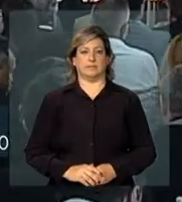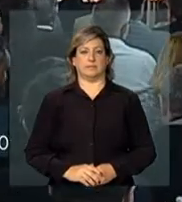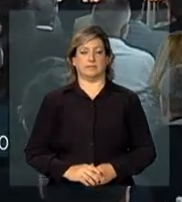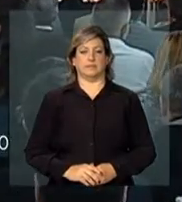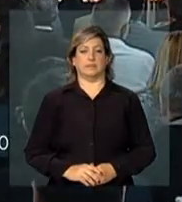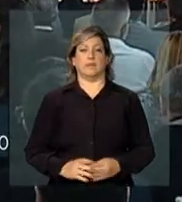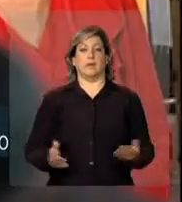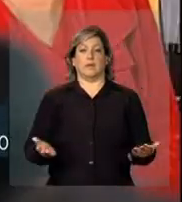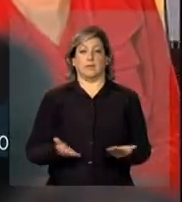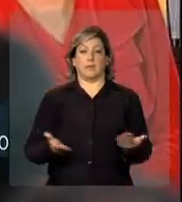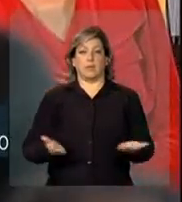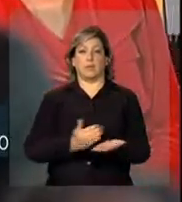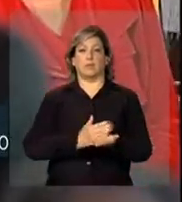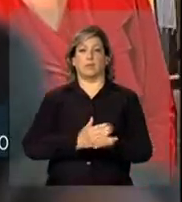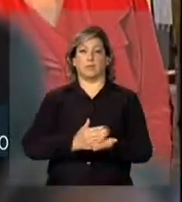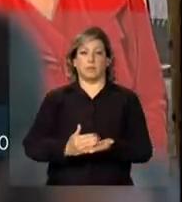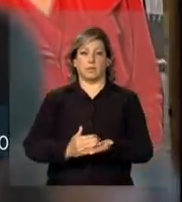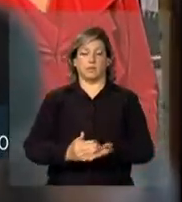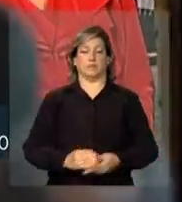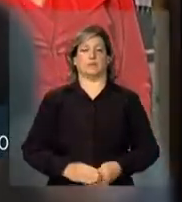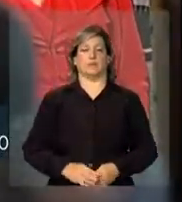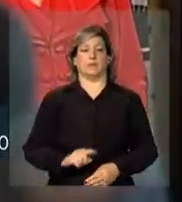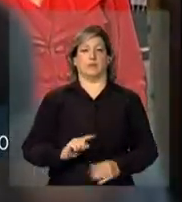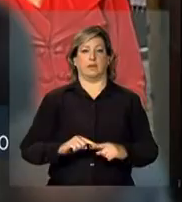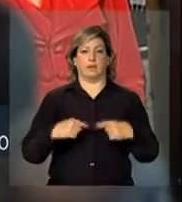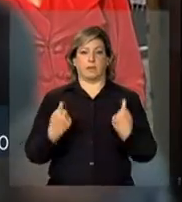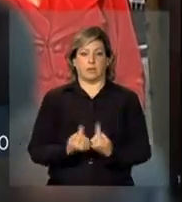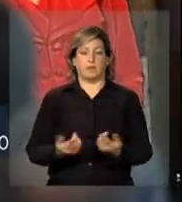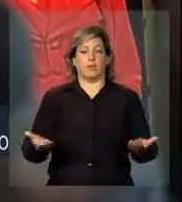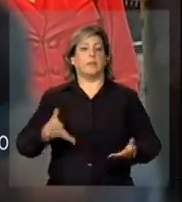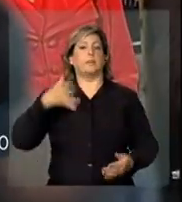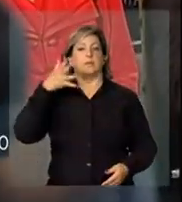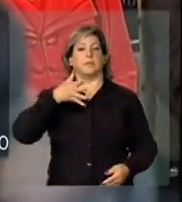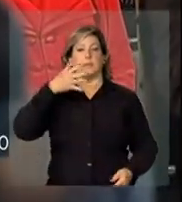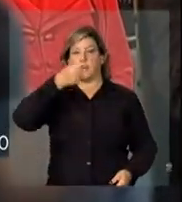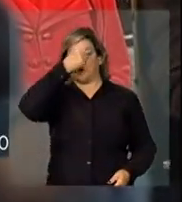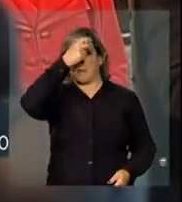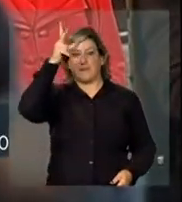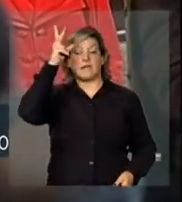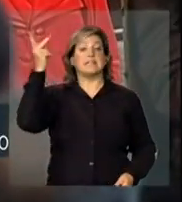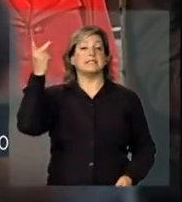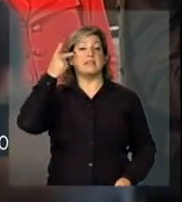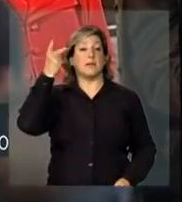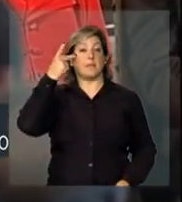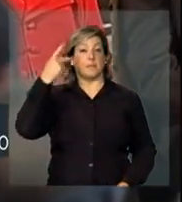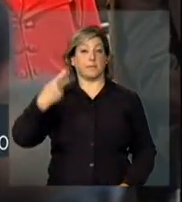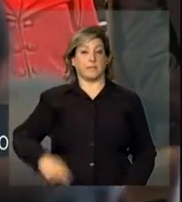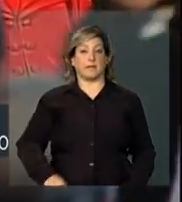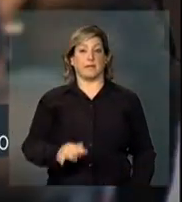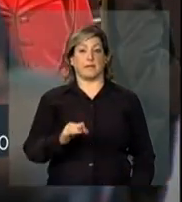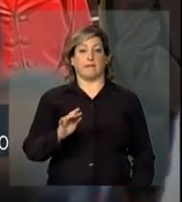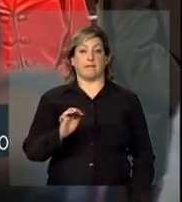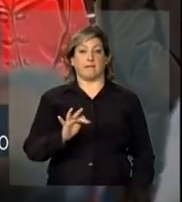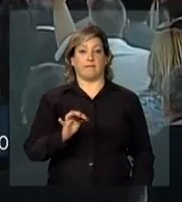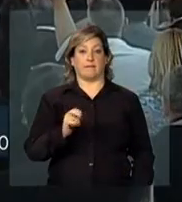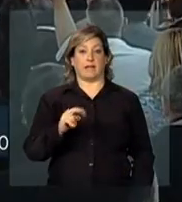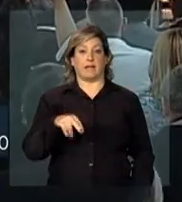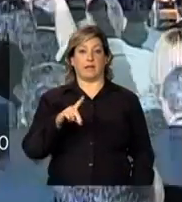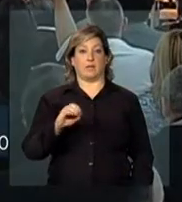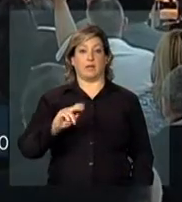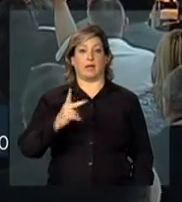tá dando início à cerimônia ouviremos as palavras do prefeito de São Paulo Fernando Haddad